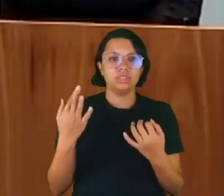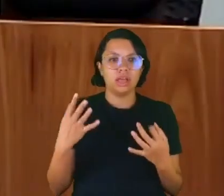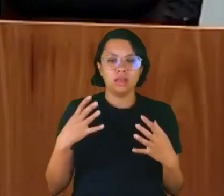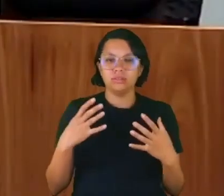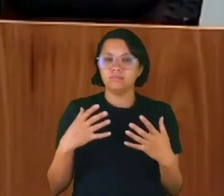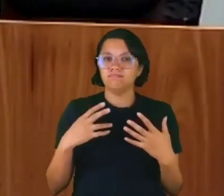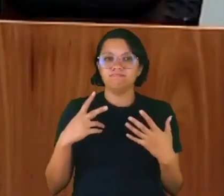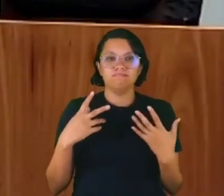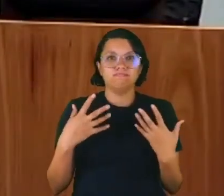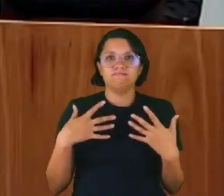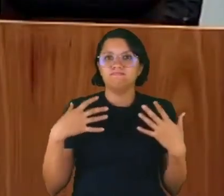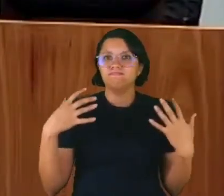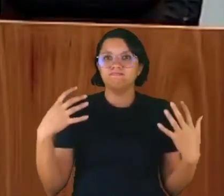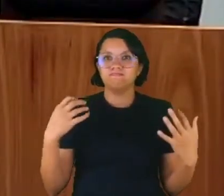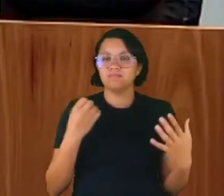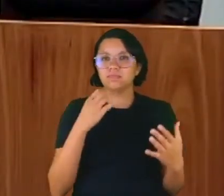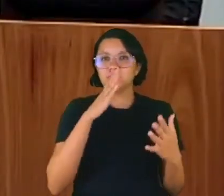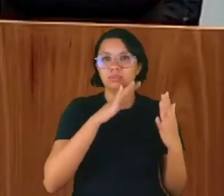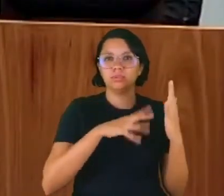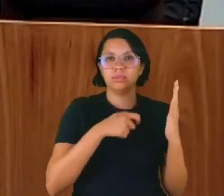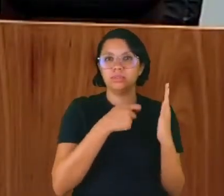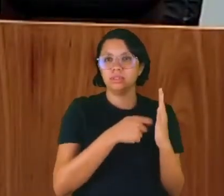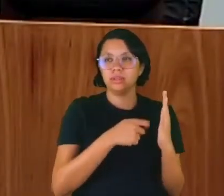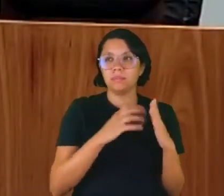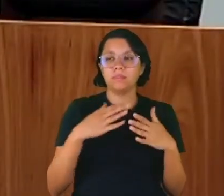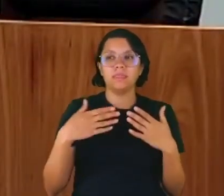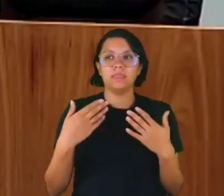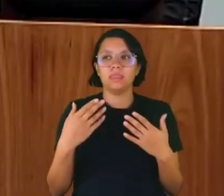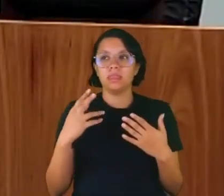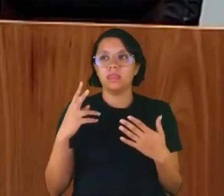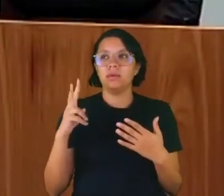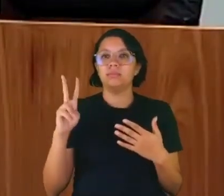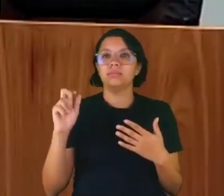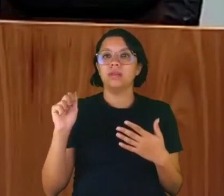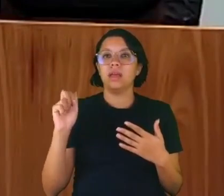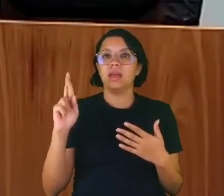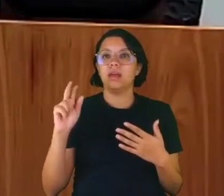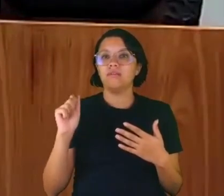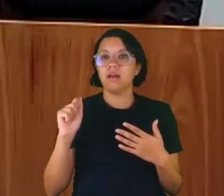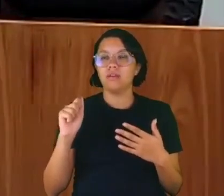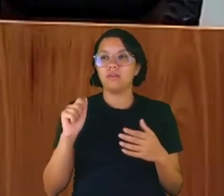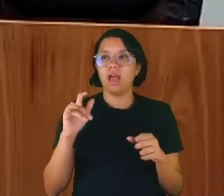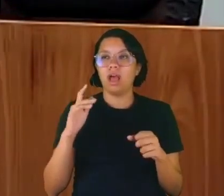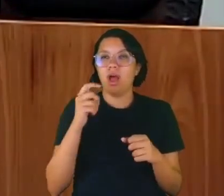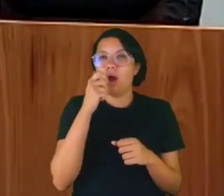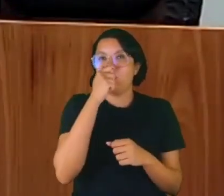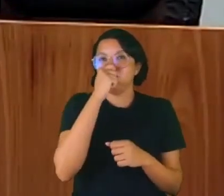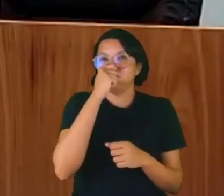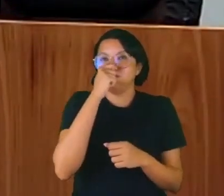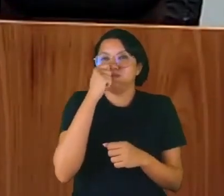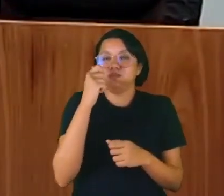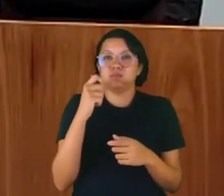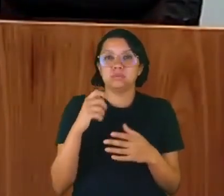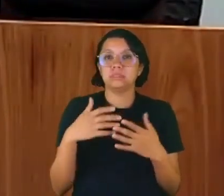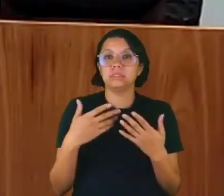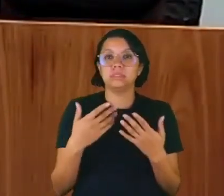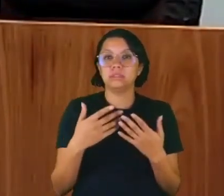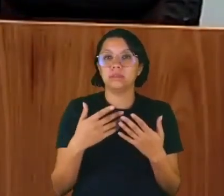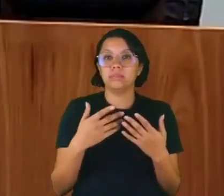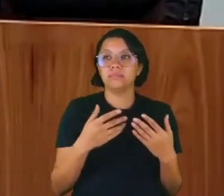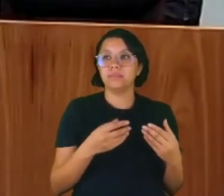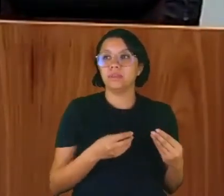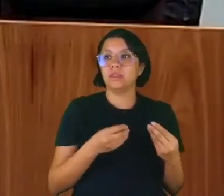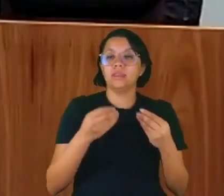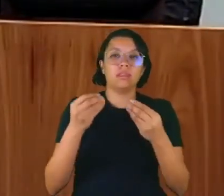ficando atolada. Então, para que a vara não seja atolada, ele não manda juntar o documento, comprovar o interesse de agir,